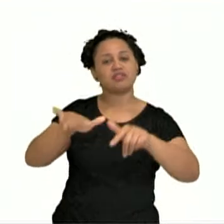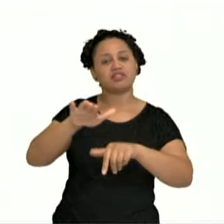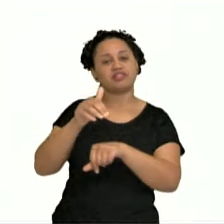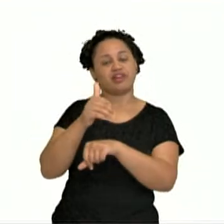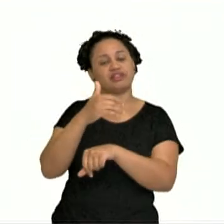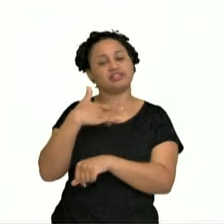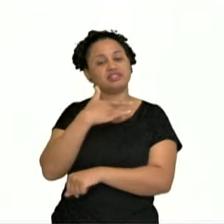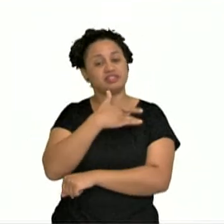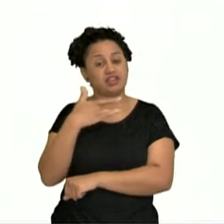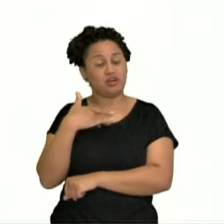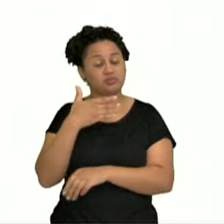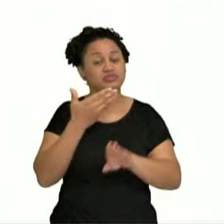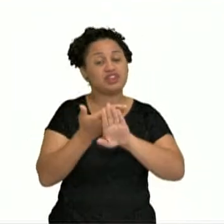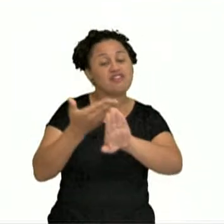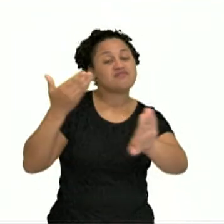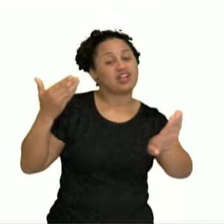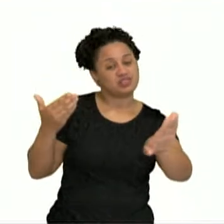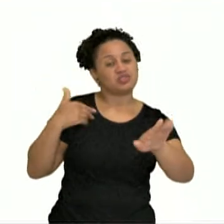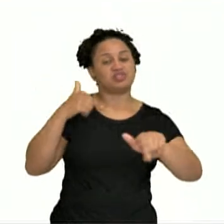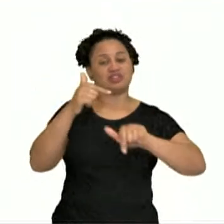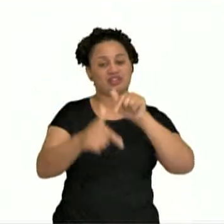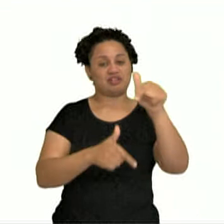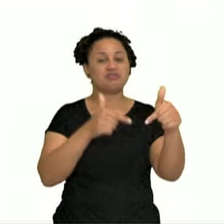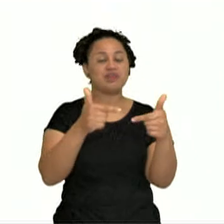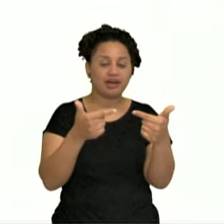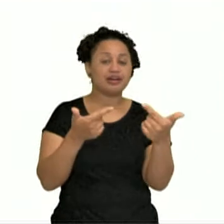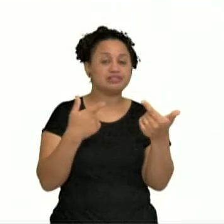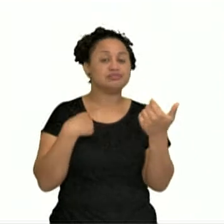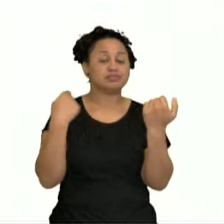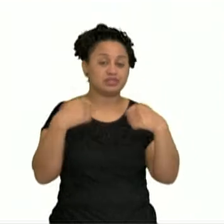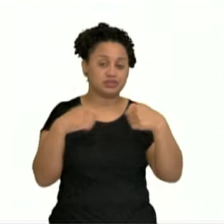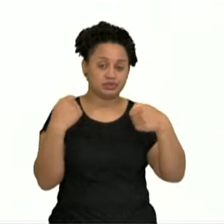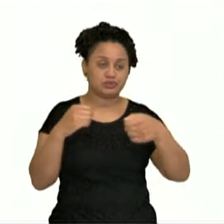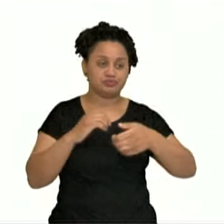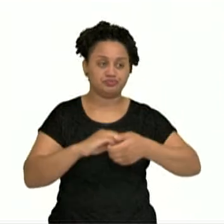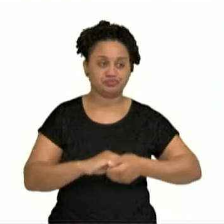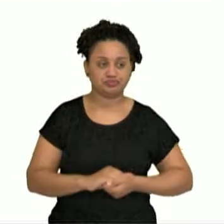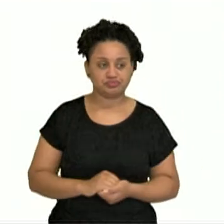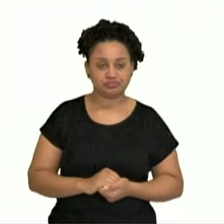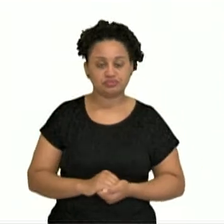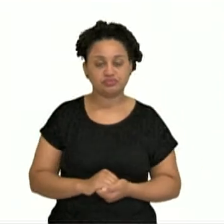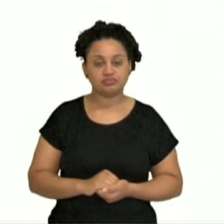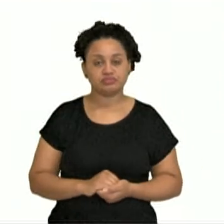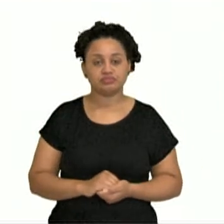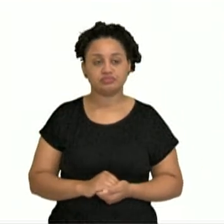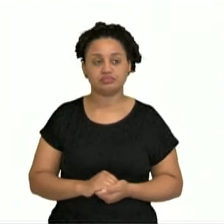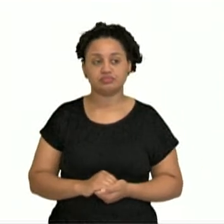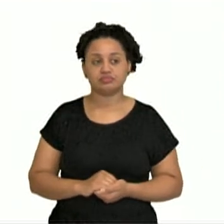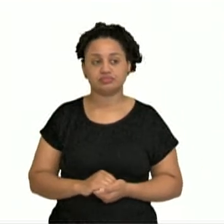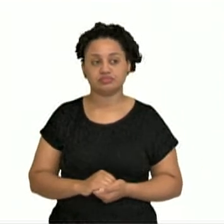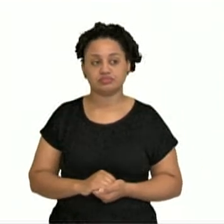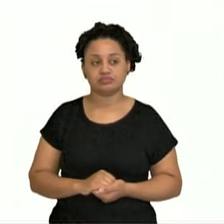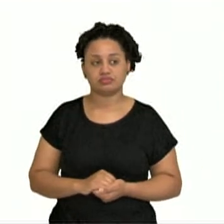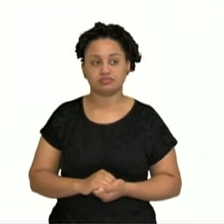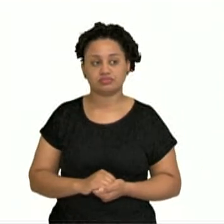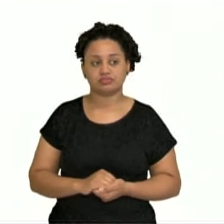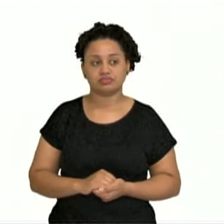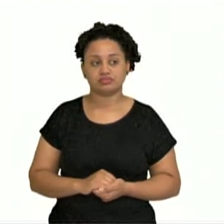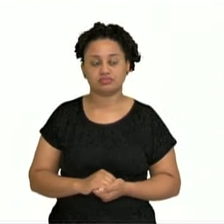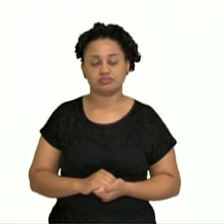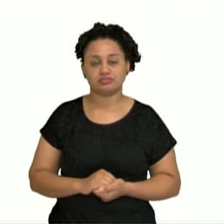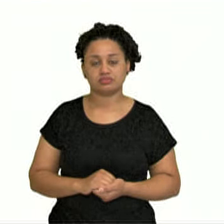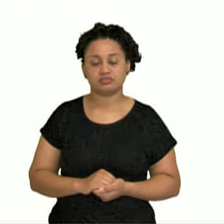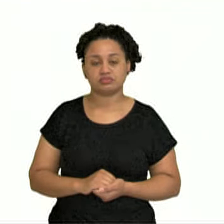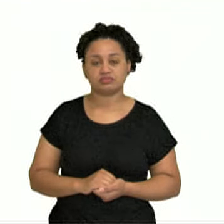a afastar ali, a isolar mais de 10 mil trabalhadores da área da saúde. Sanidade admite, o